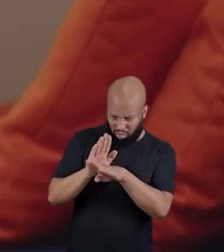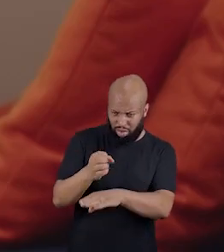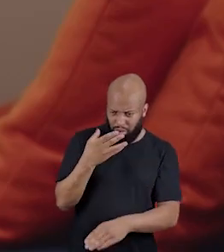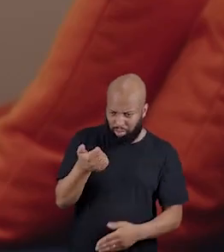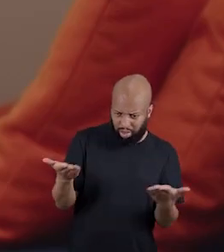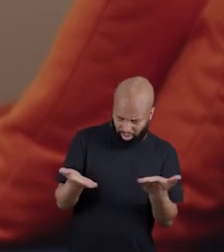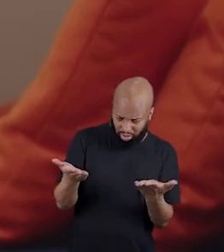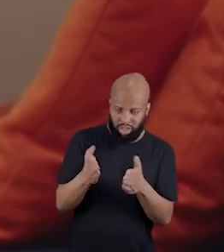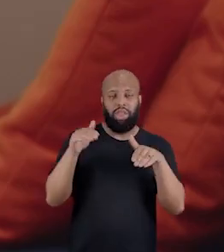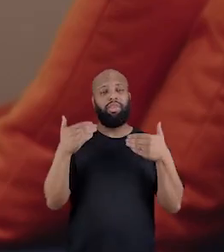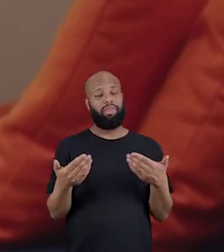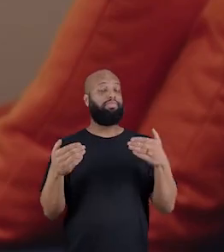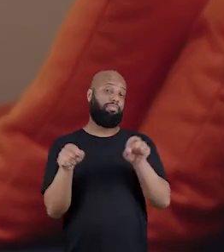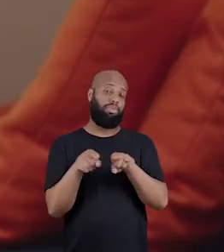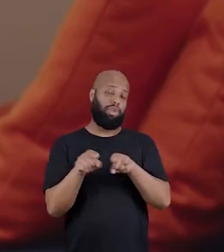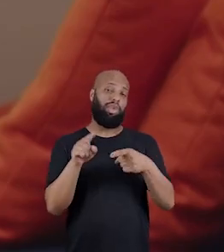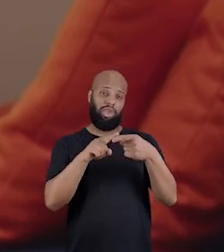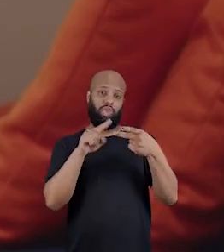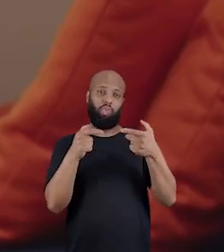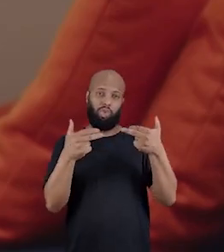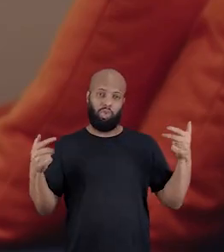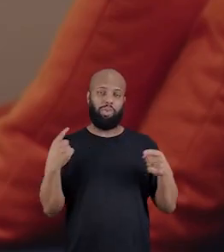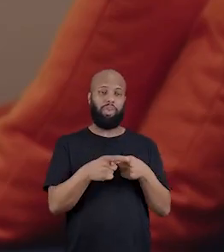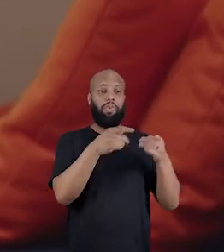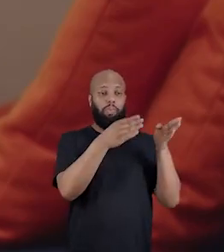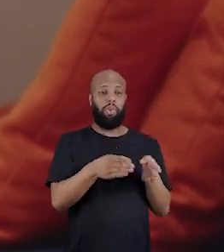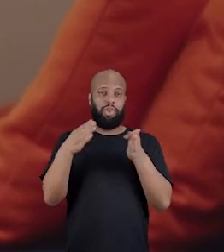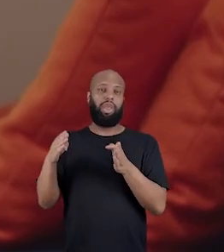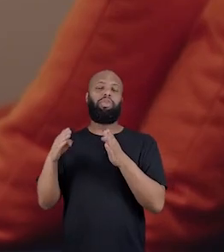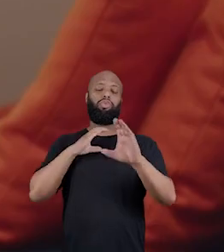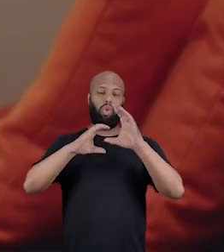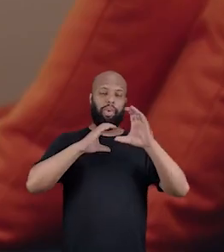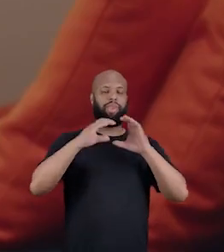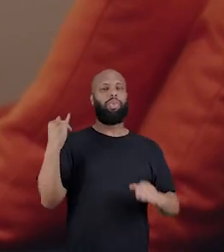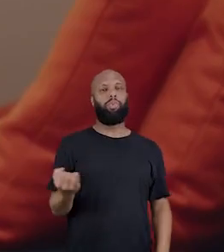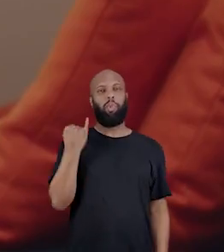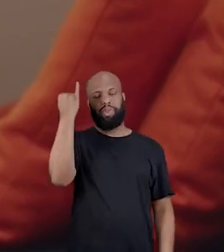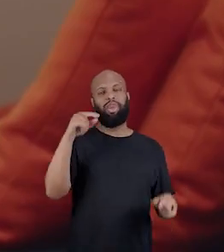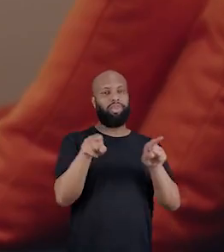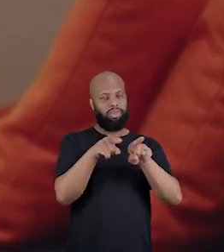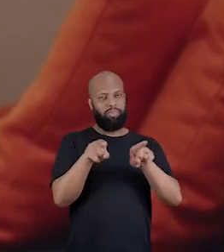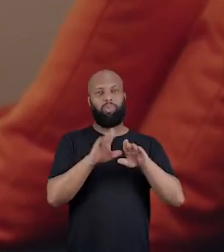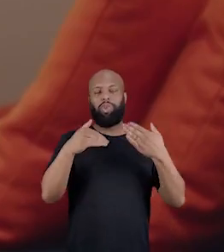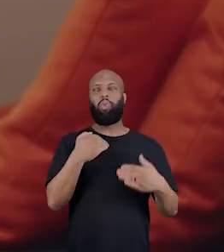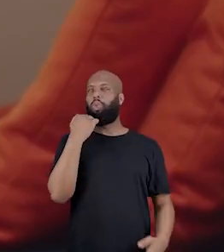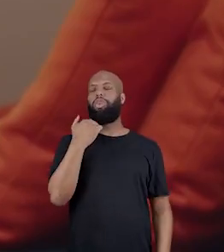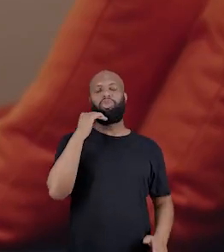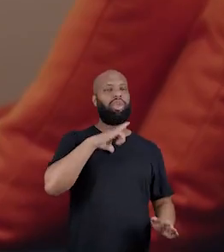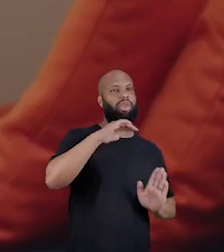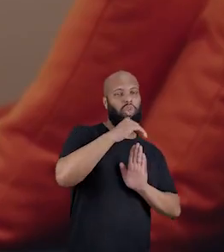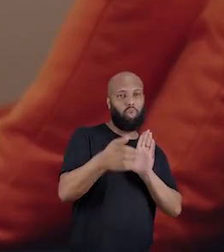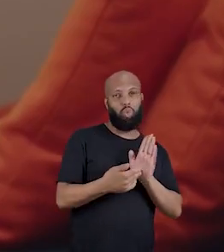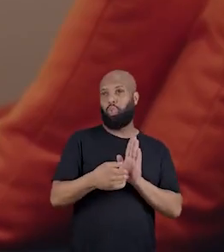precisa de ajuda? Tá tudo bem por aqui? Então, esse processo de comunicação que permeia tudo também é muito importante. Também não adianta